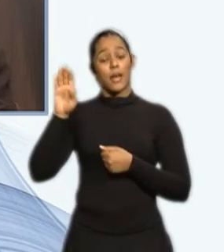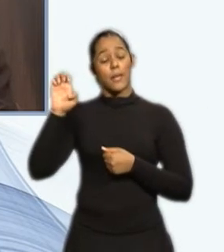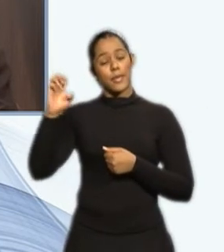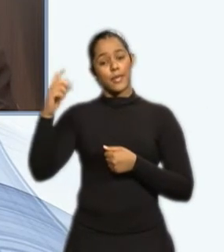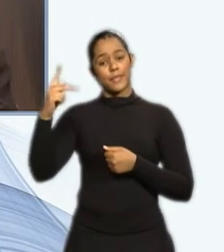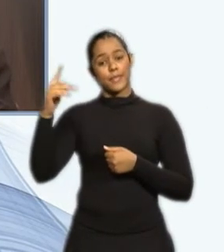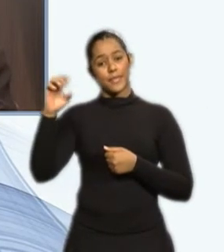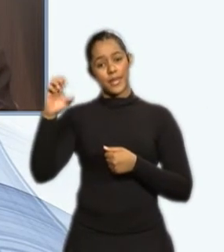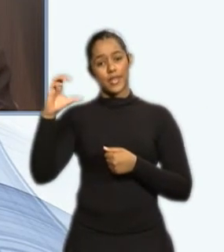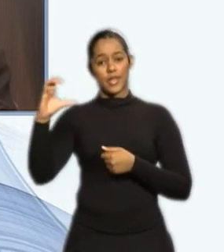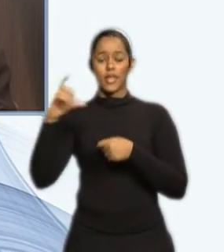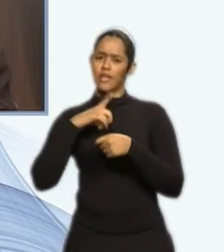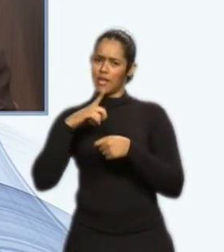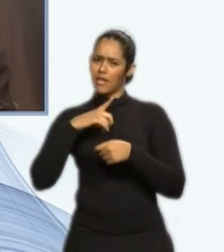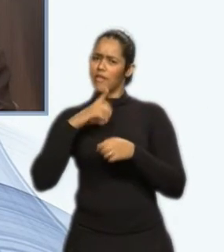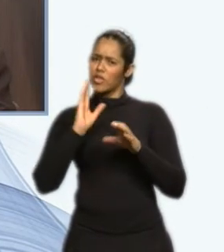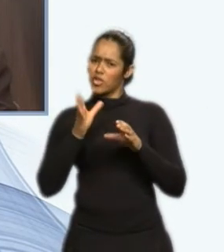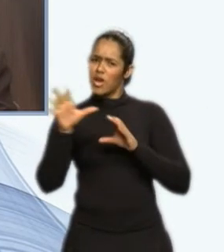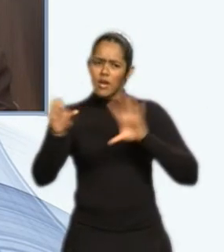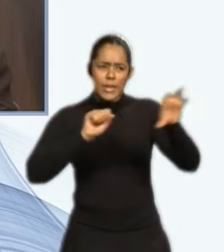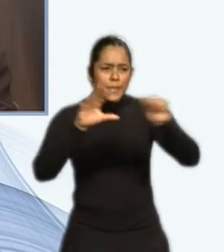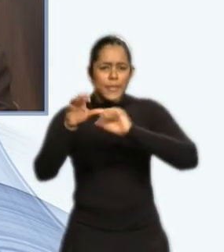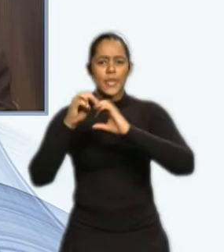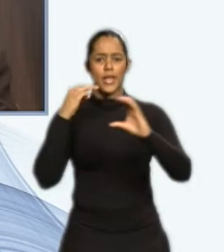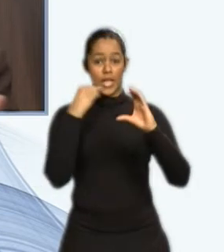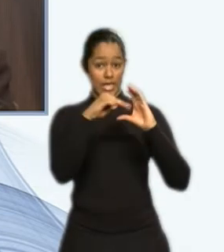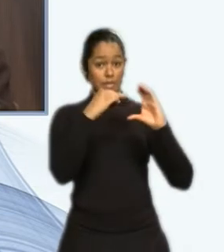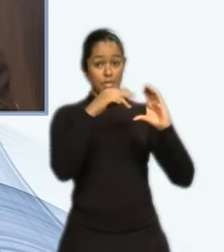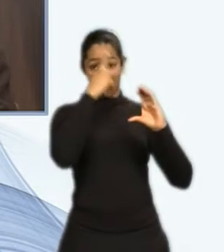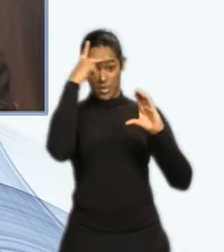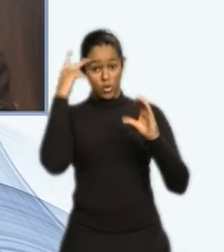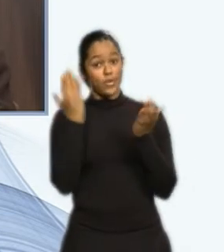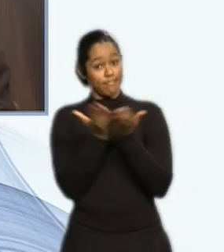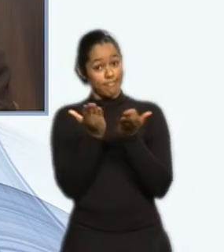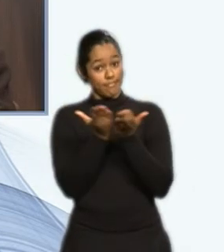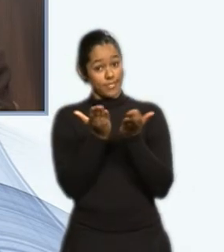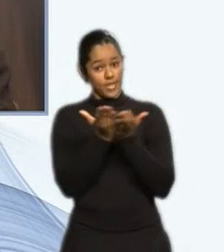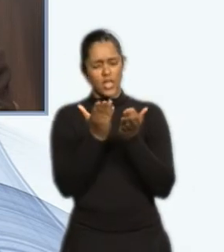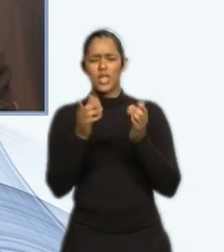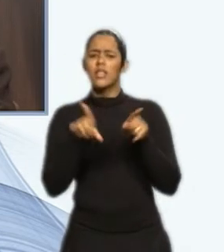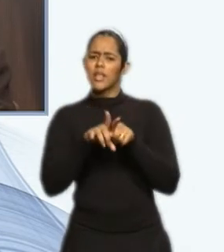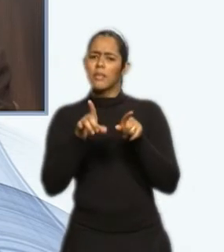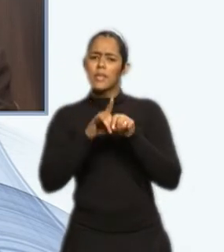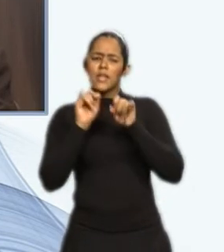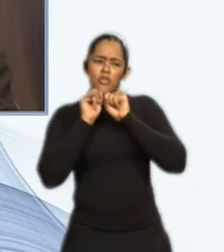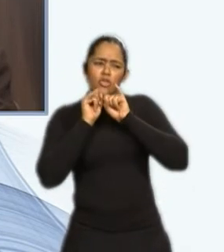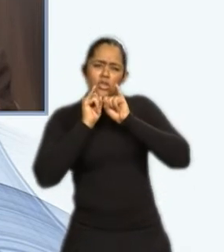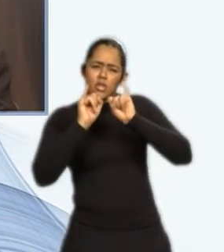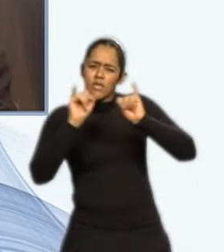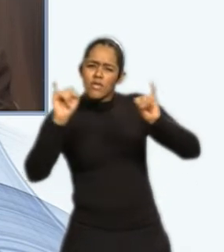1,5 milhão de endereços eletrônicos de evangélicos e o instrumento de coleta foi mandado para cerca de